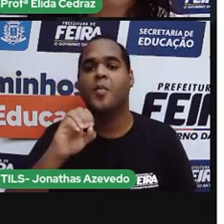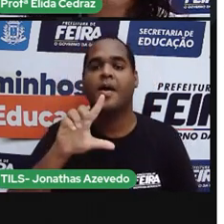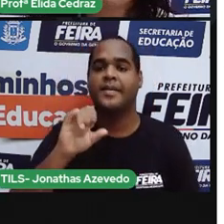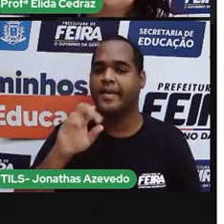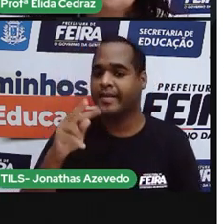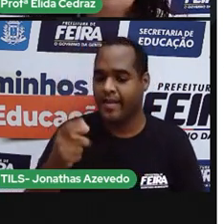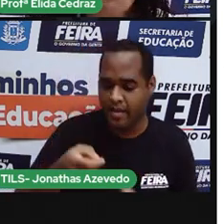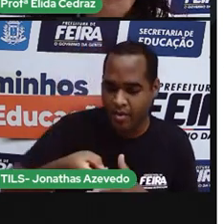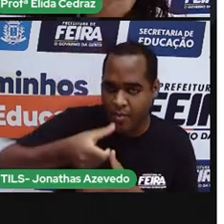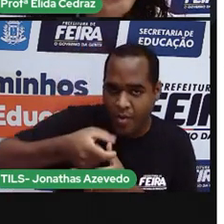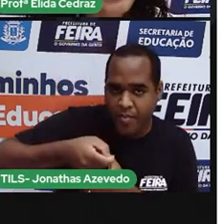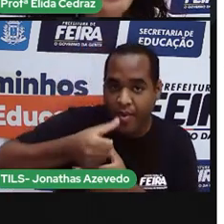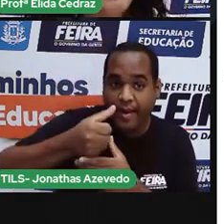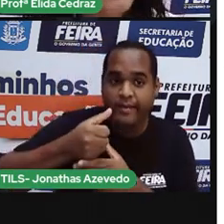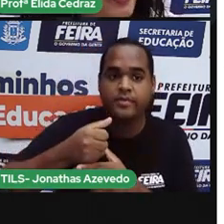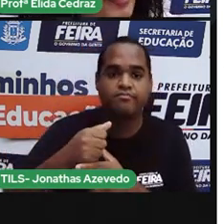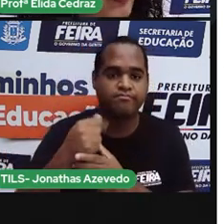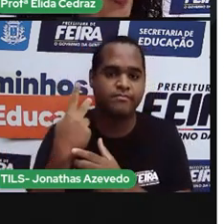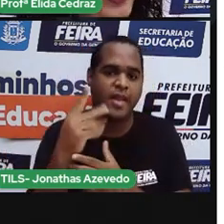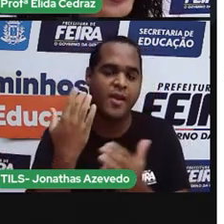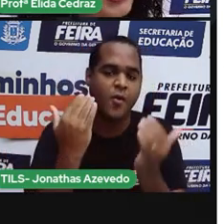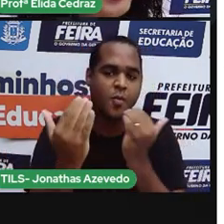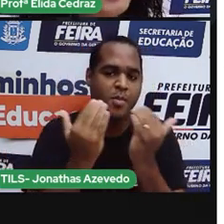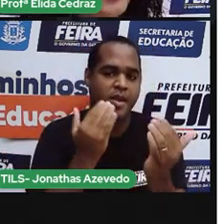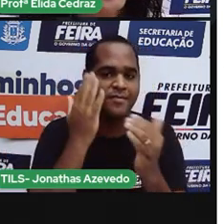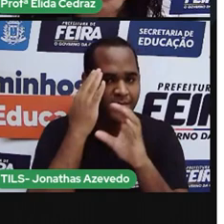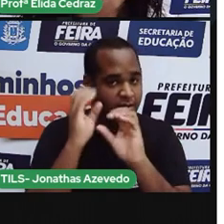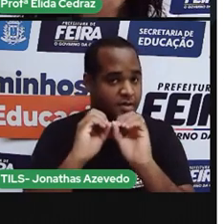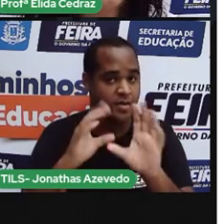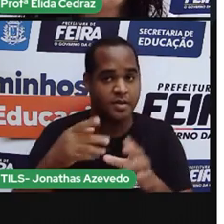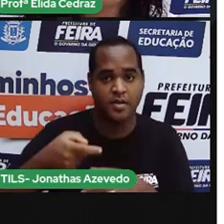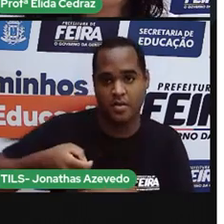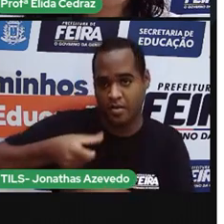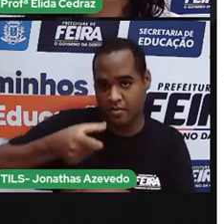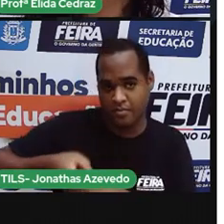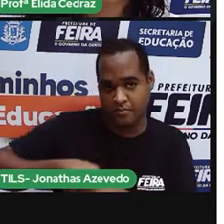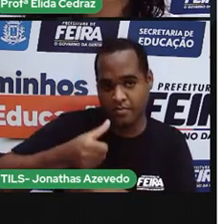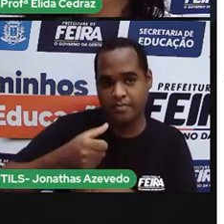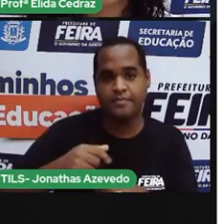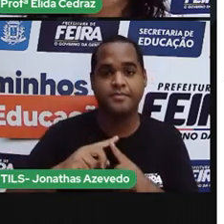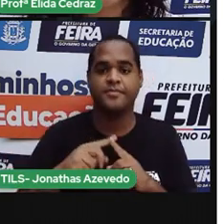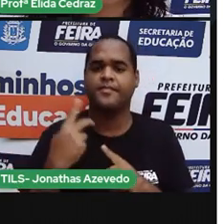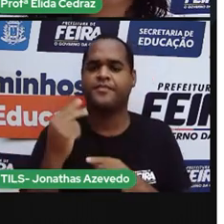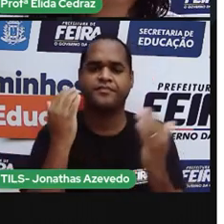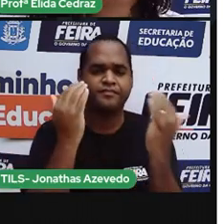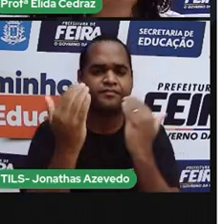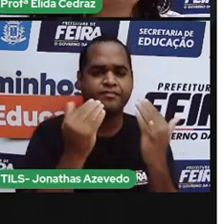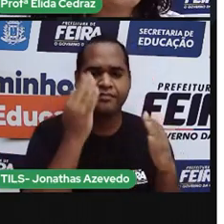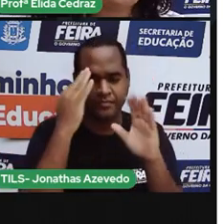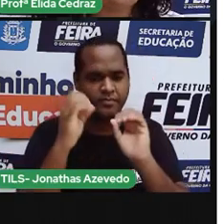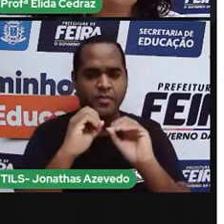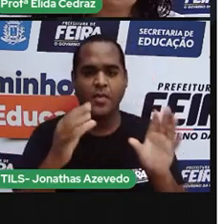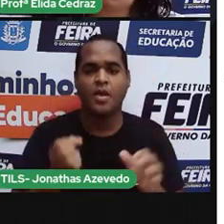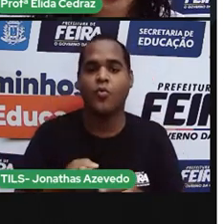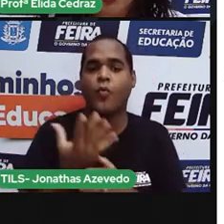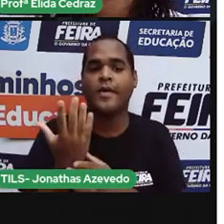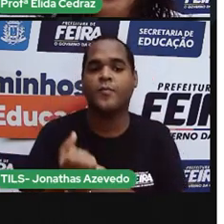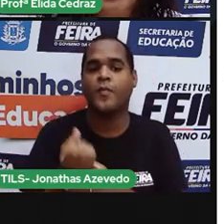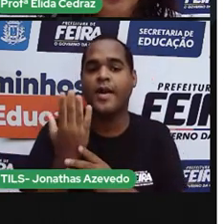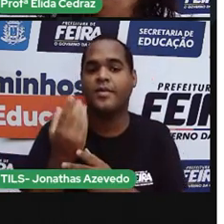e eles queriam comparar a quantidade de bolinhas para saber quem tinha mais